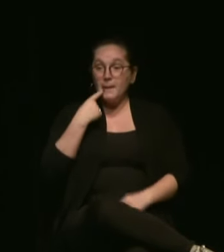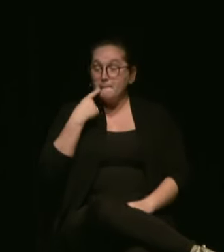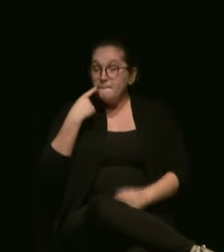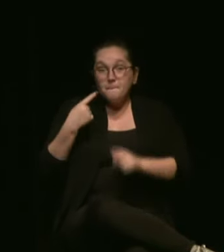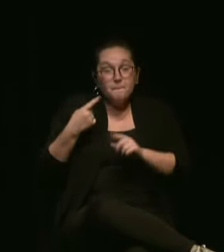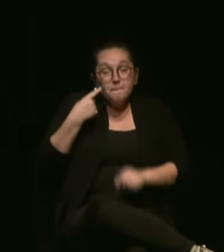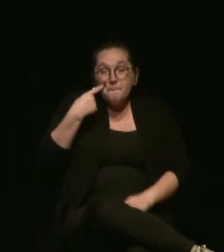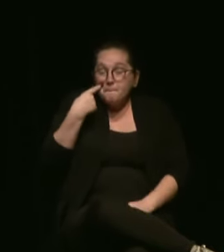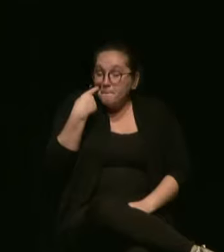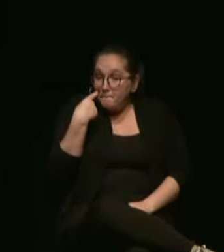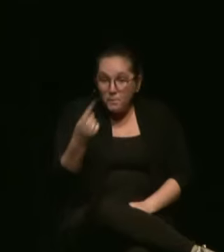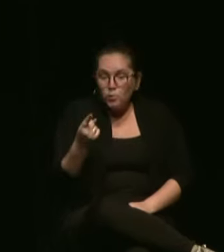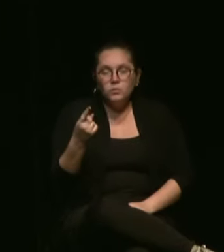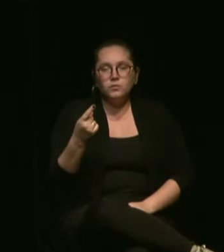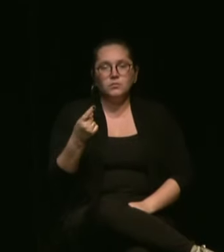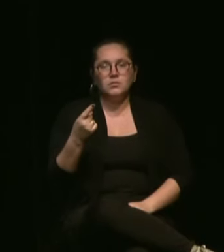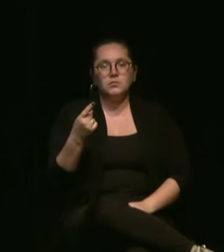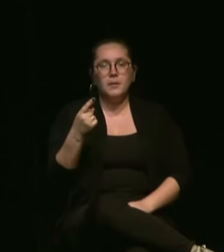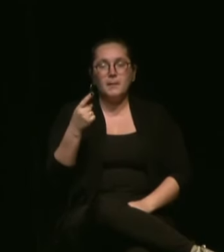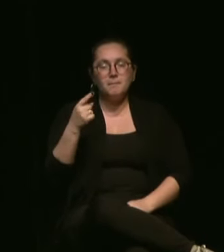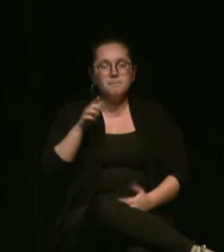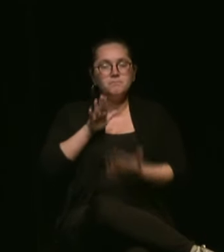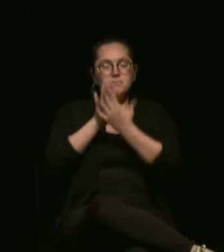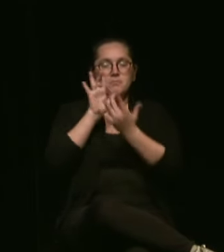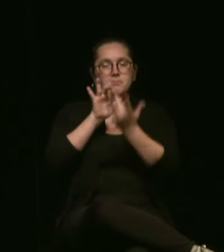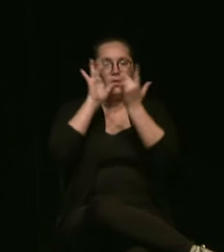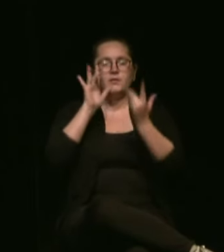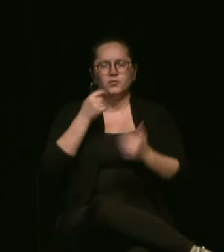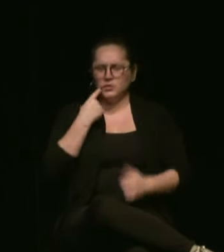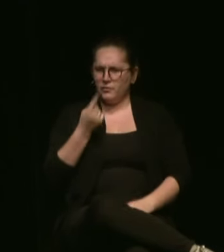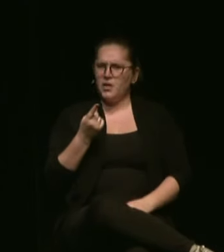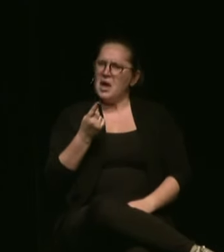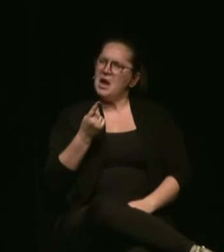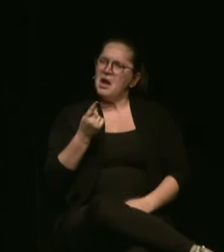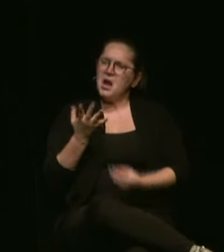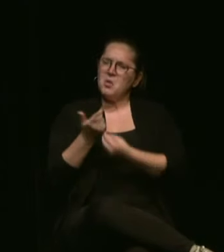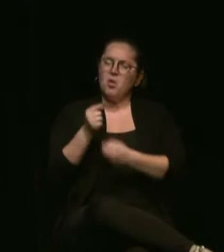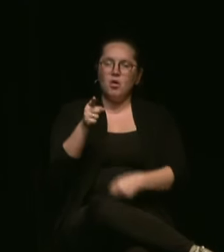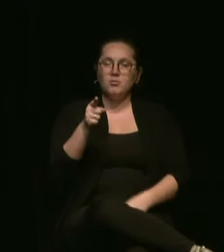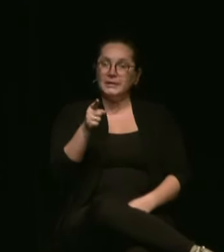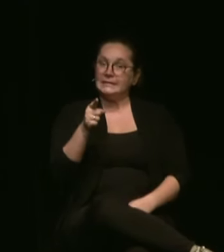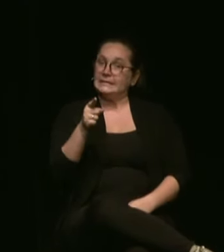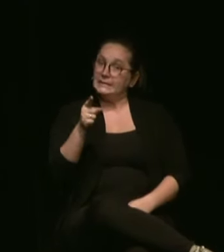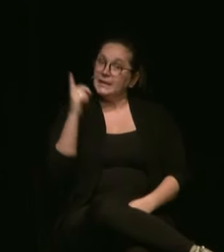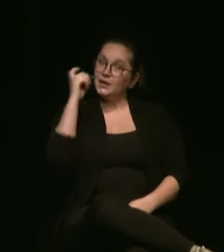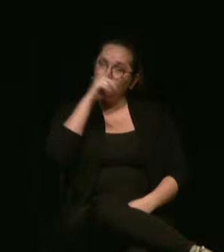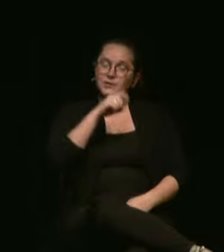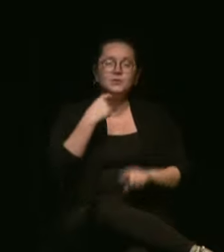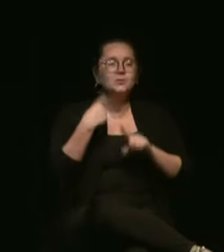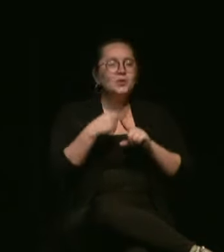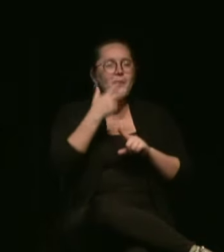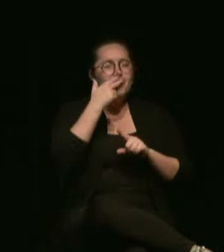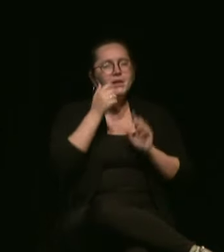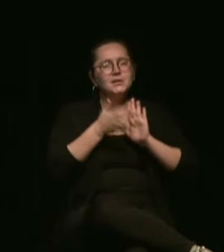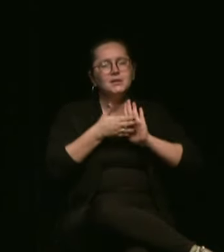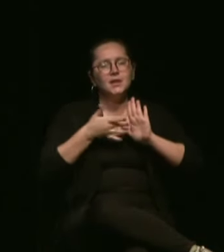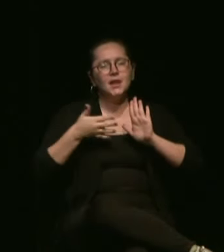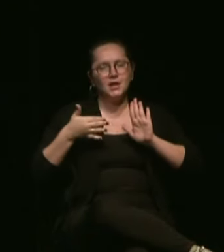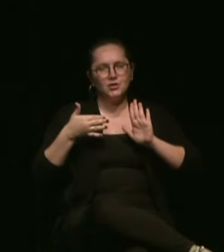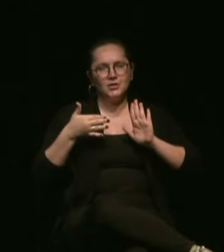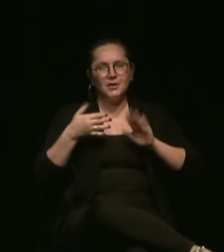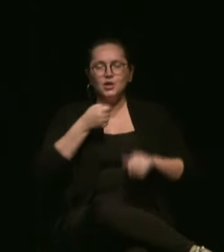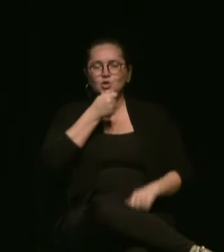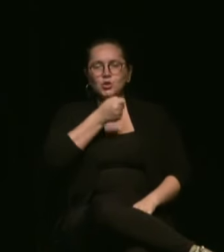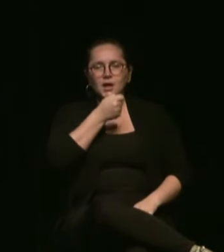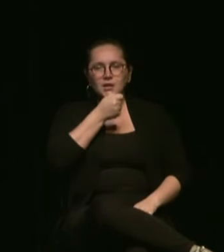a obra que viria depois. Né? Afinal de contas, é muito parecido com a estética do jornalismo, pessoas paradas falando,